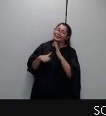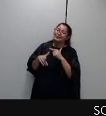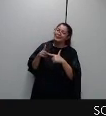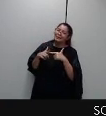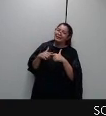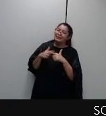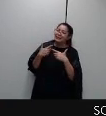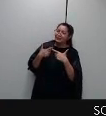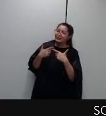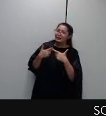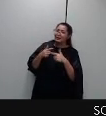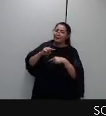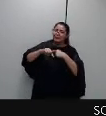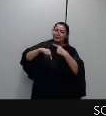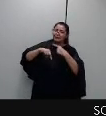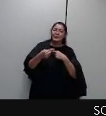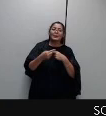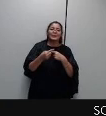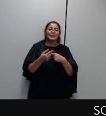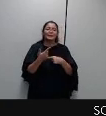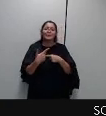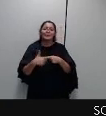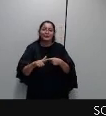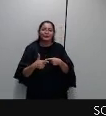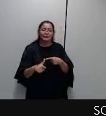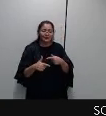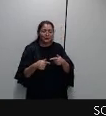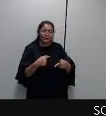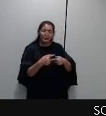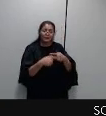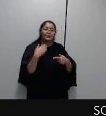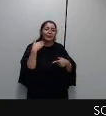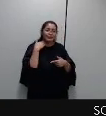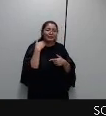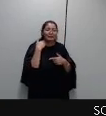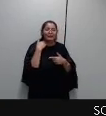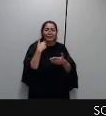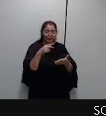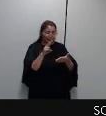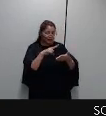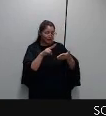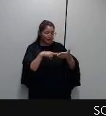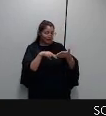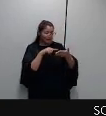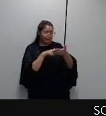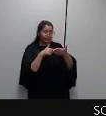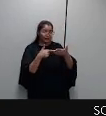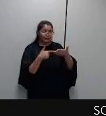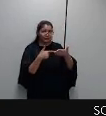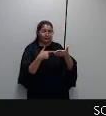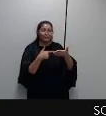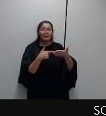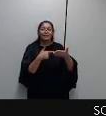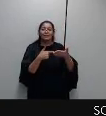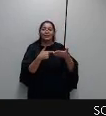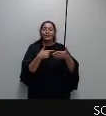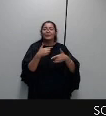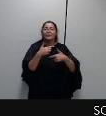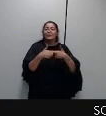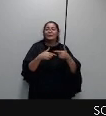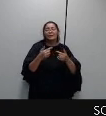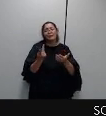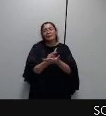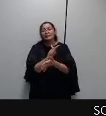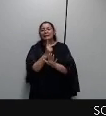depois que o repetitivo foi julgado eu eu li essa parte depois que nós repetir conjugar os autos o que que aconteceu